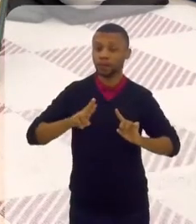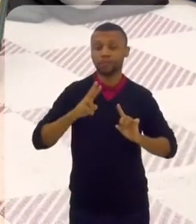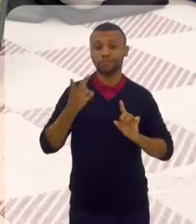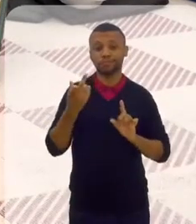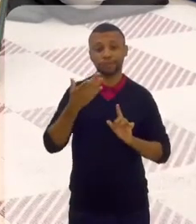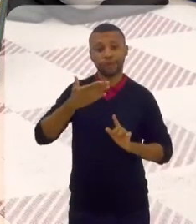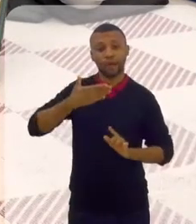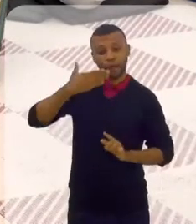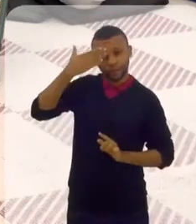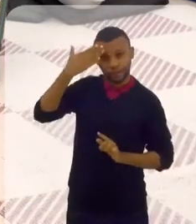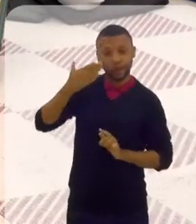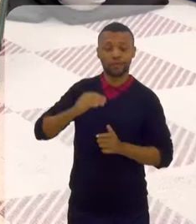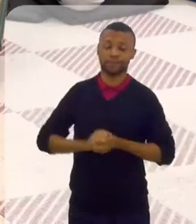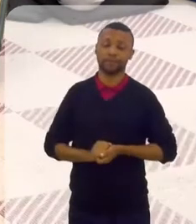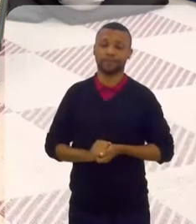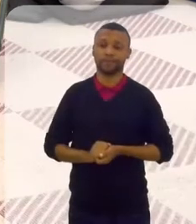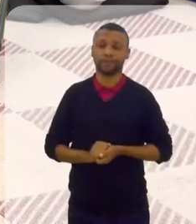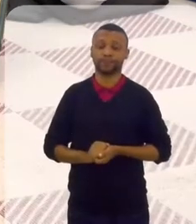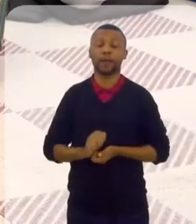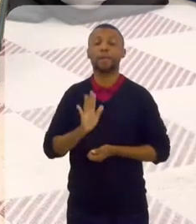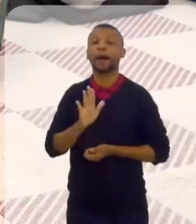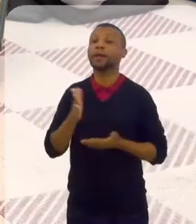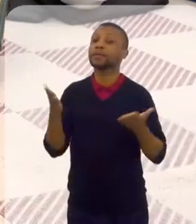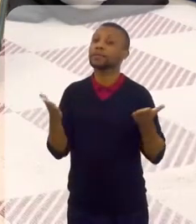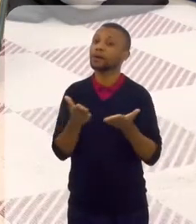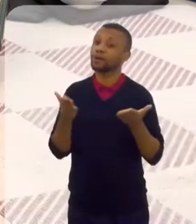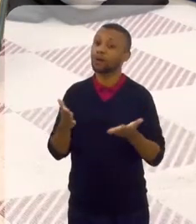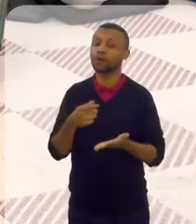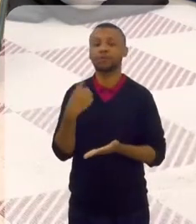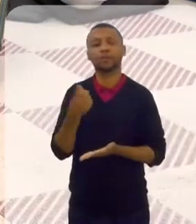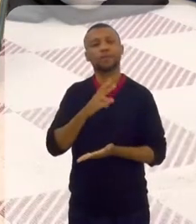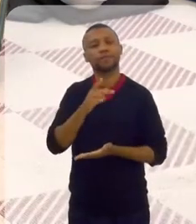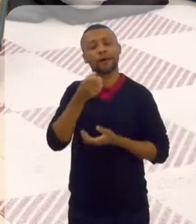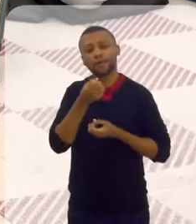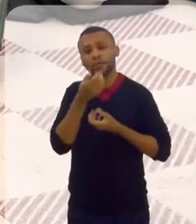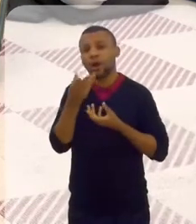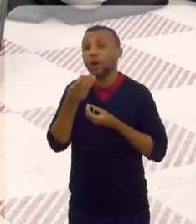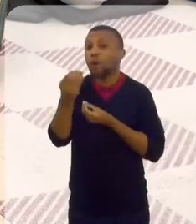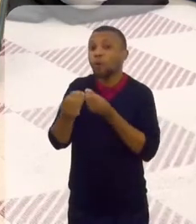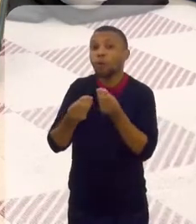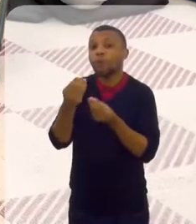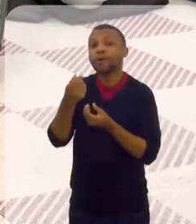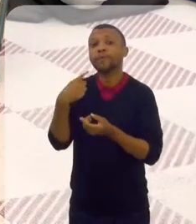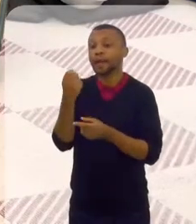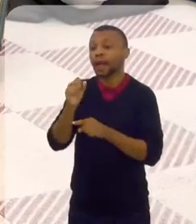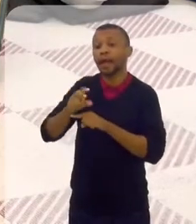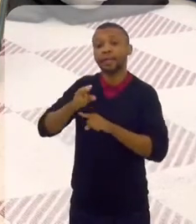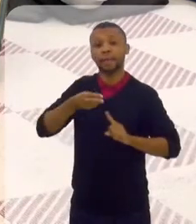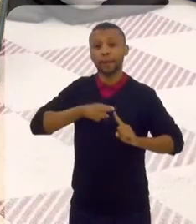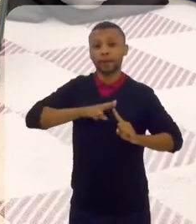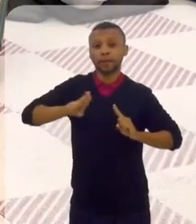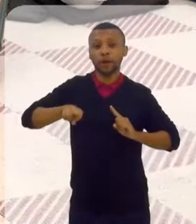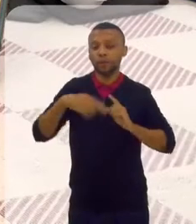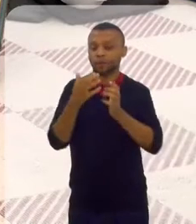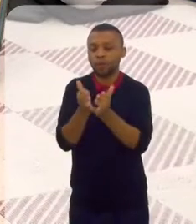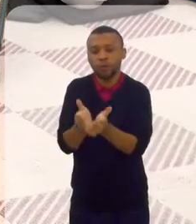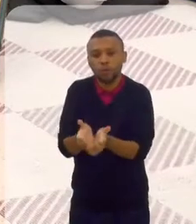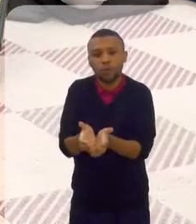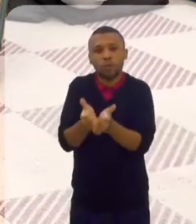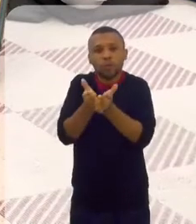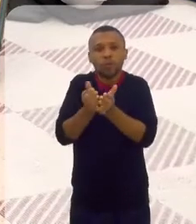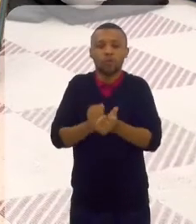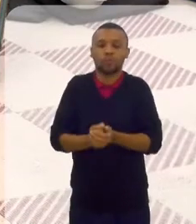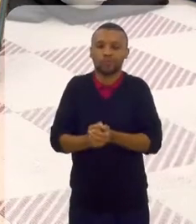que seria. Agora nós vamos contar como é a iniciação e quais são os